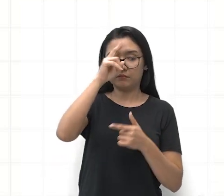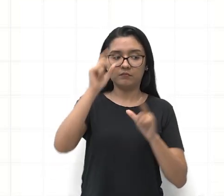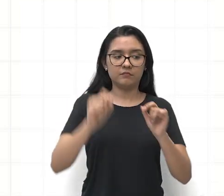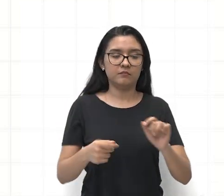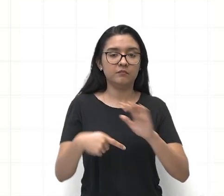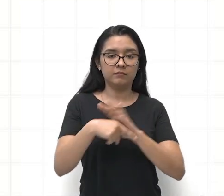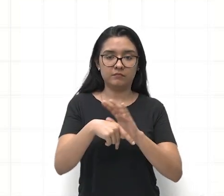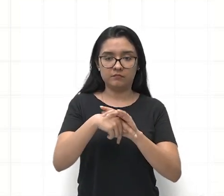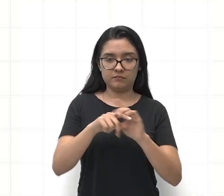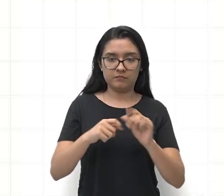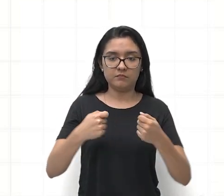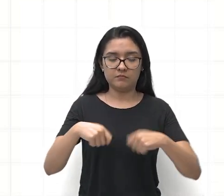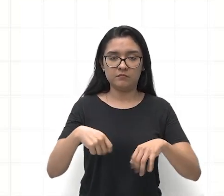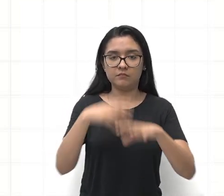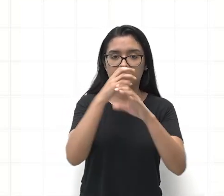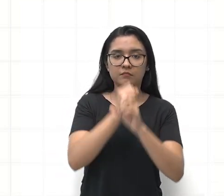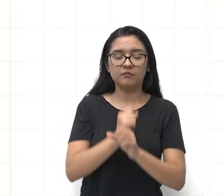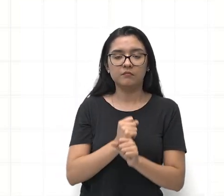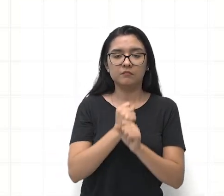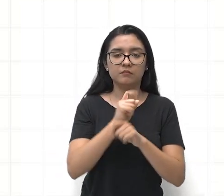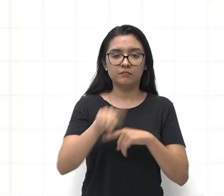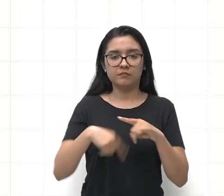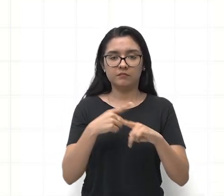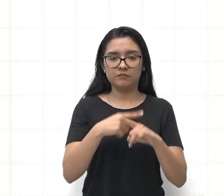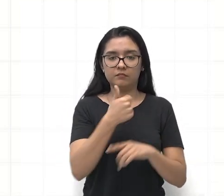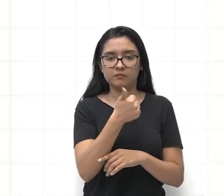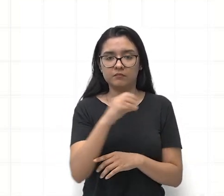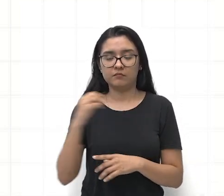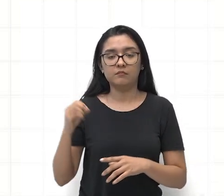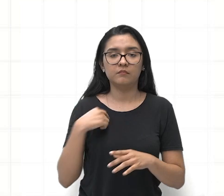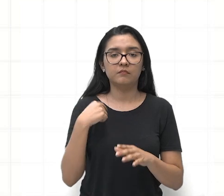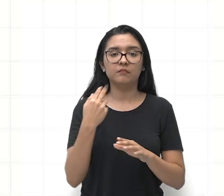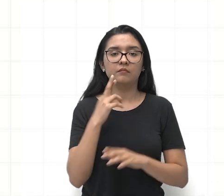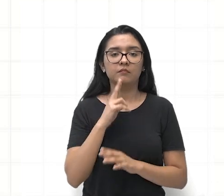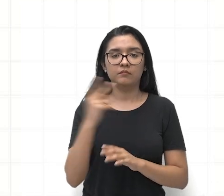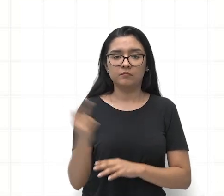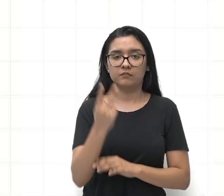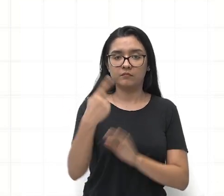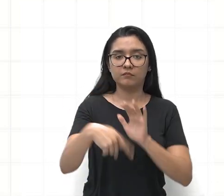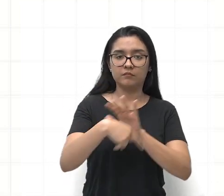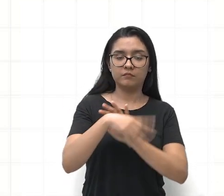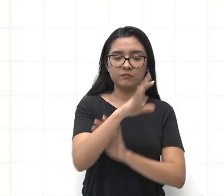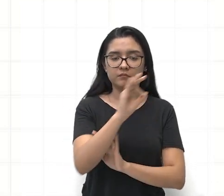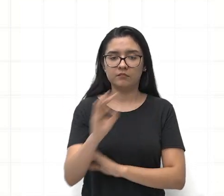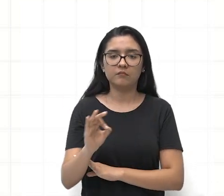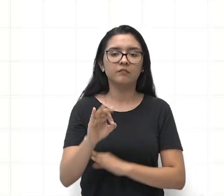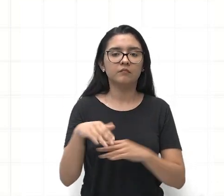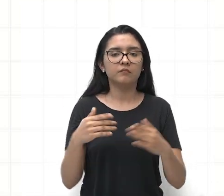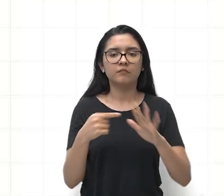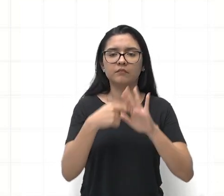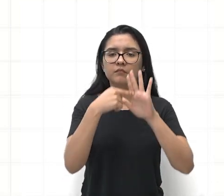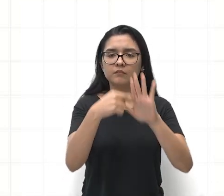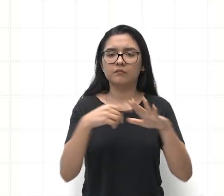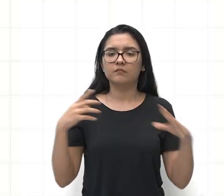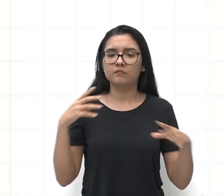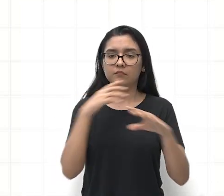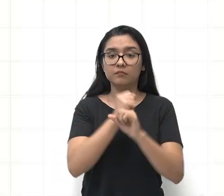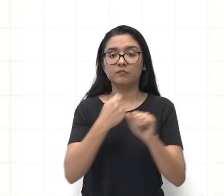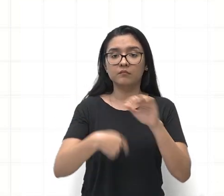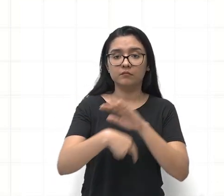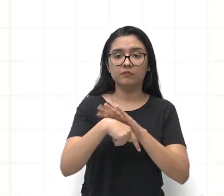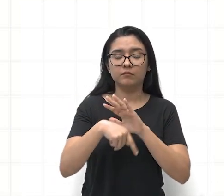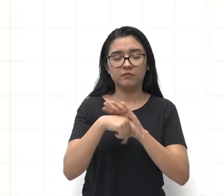que ser multiplicado por quanto? Por 100, né? Para dar o valor em porcentagem. que vai dar esse valor aqui, né? Um